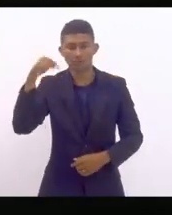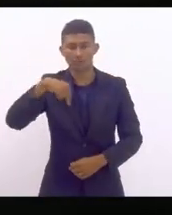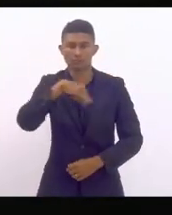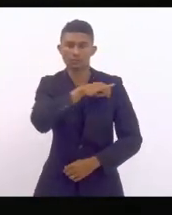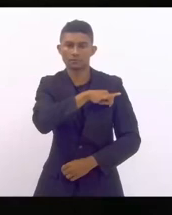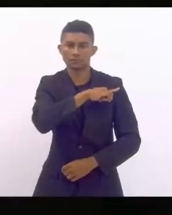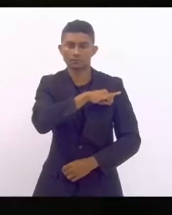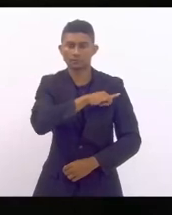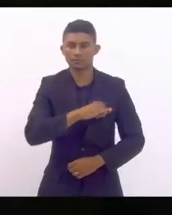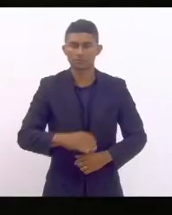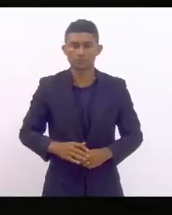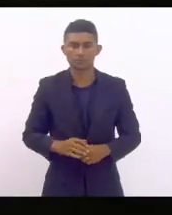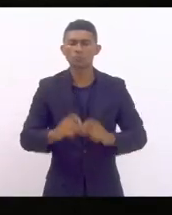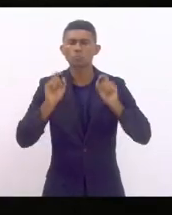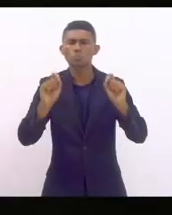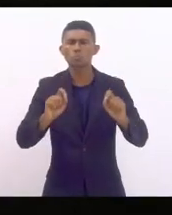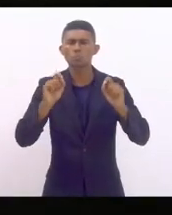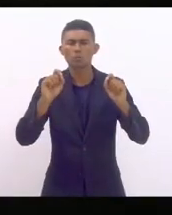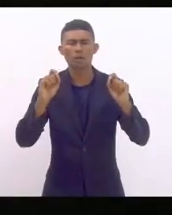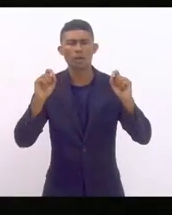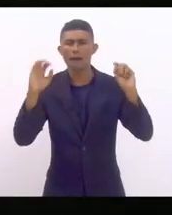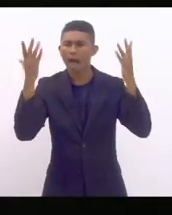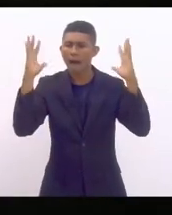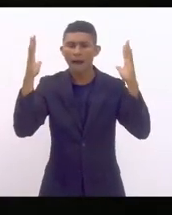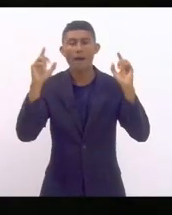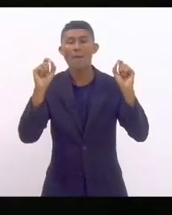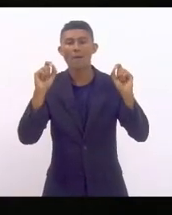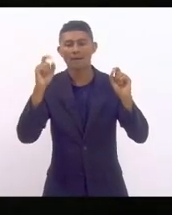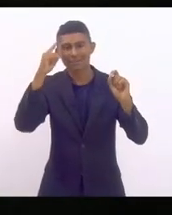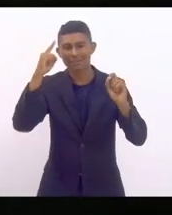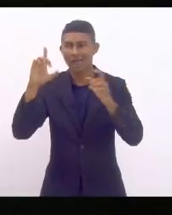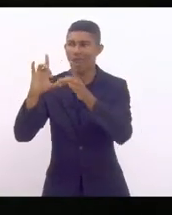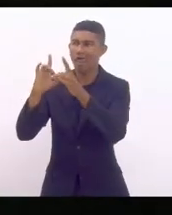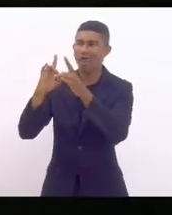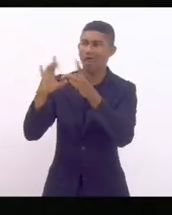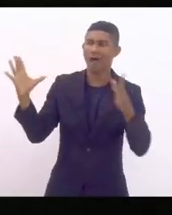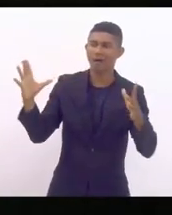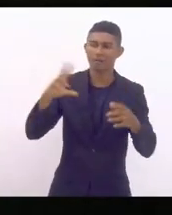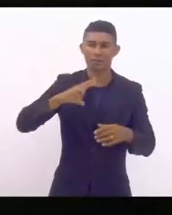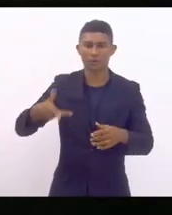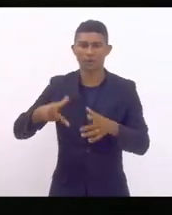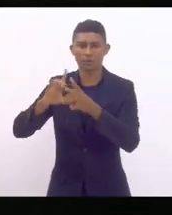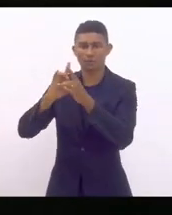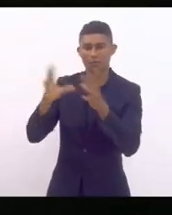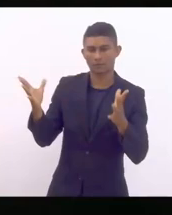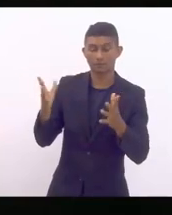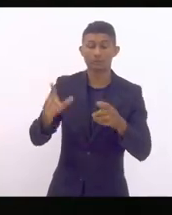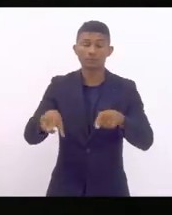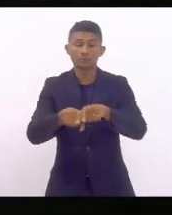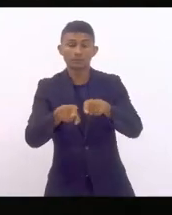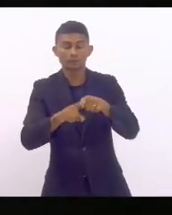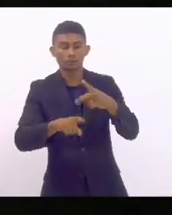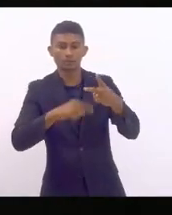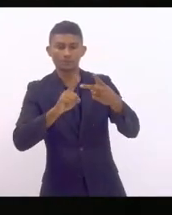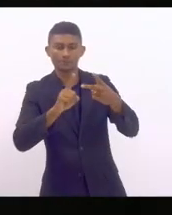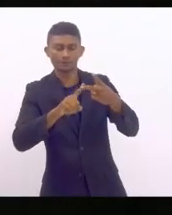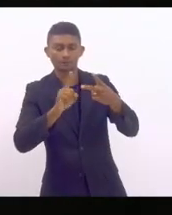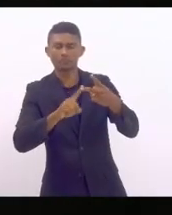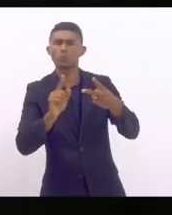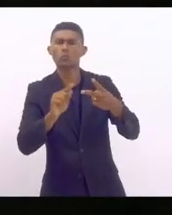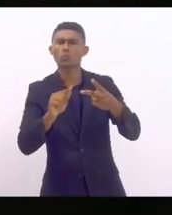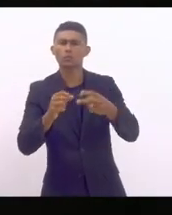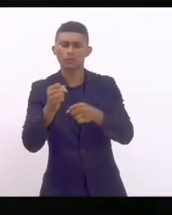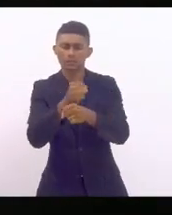Janeiro em comemoração da nossa Independência o que nós estamos comemorando também 100